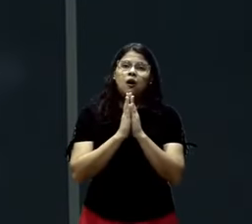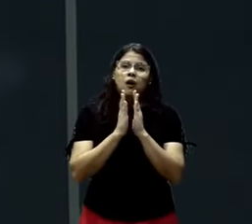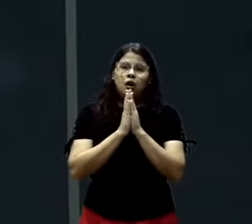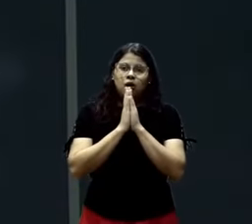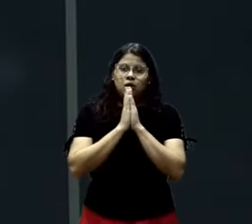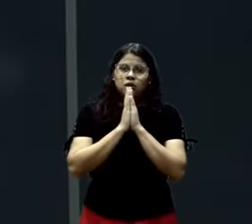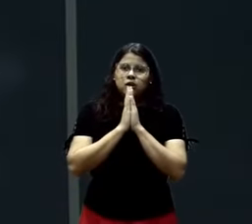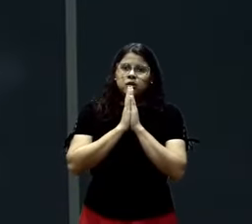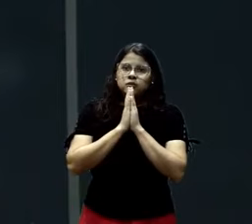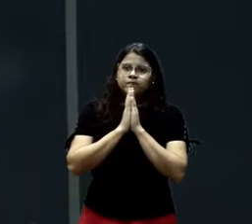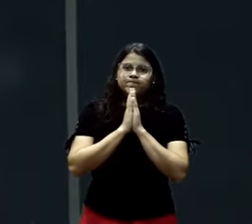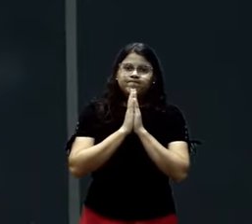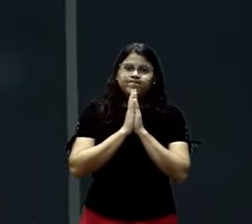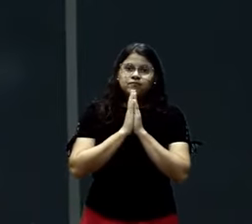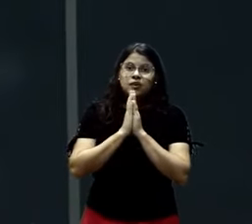Deus te tira de companhias.